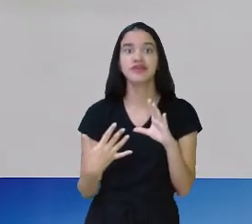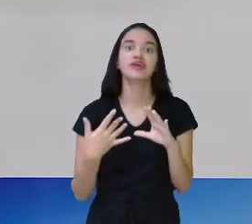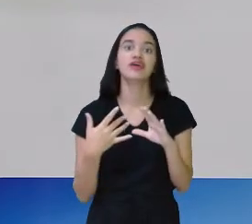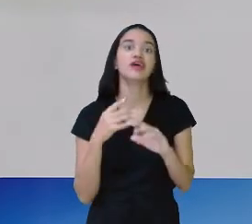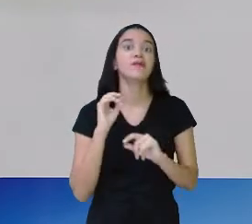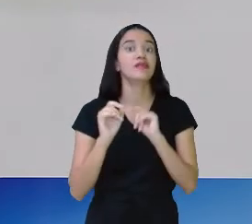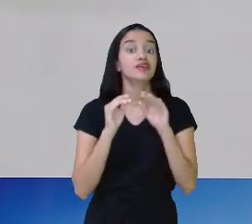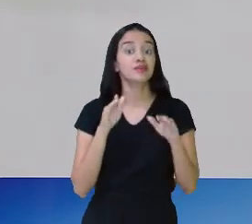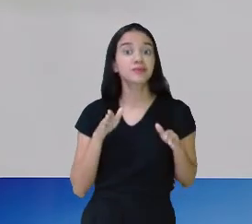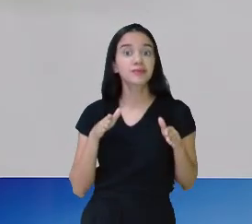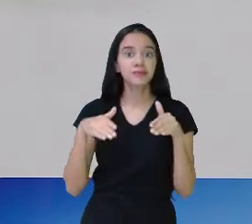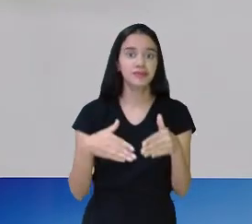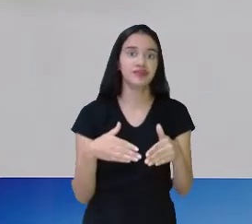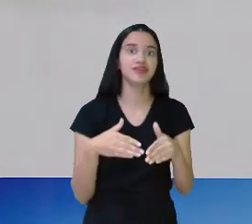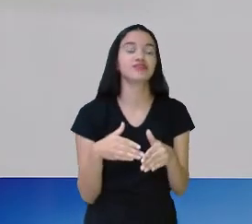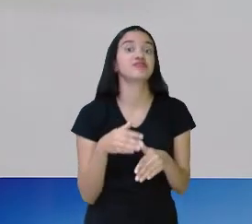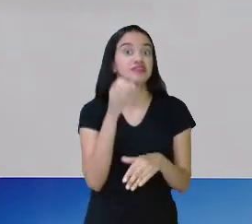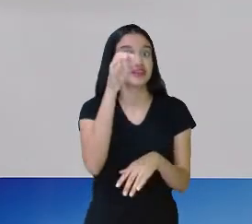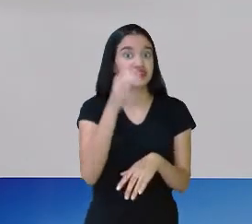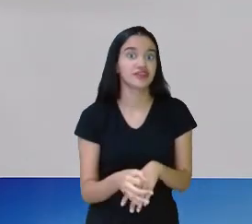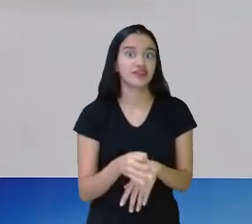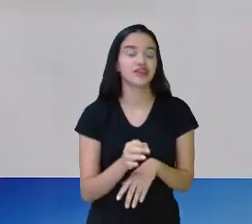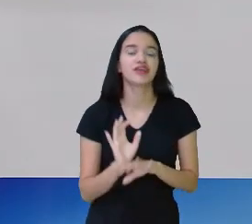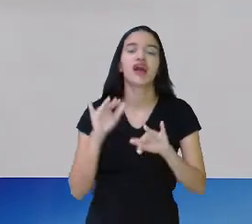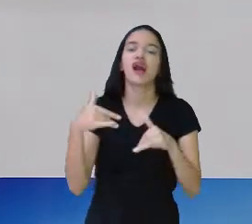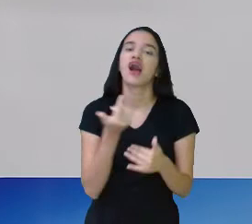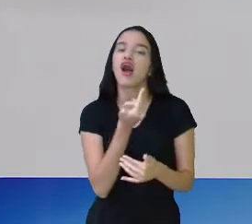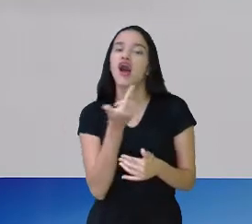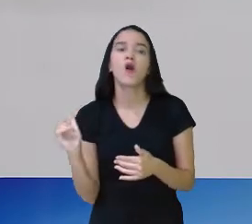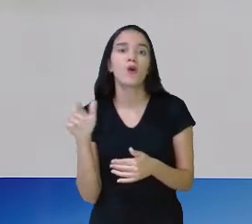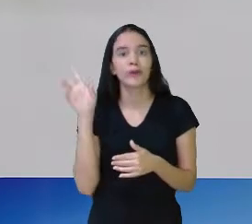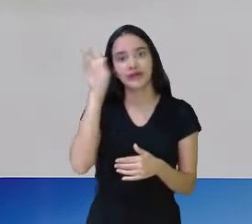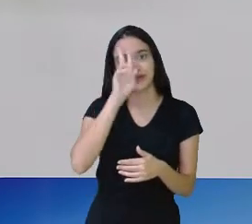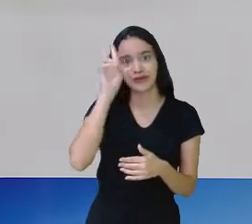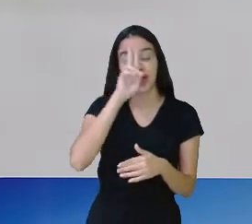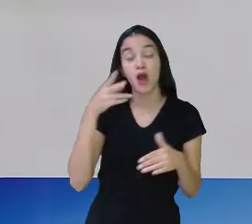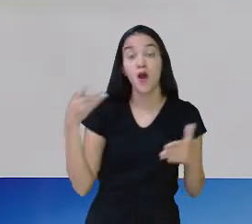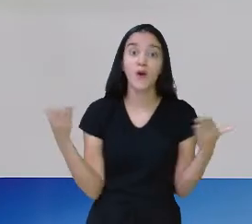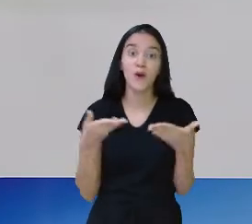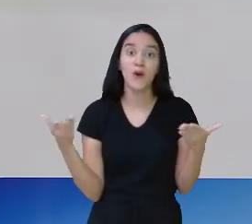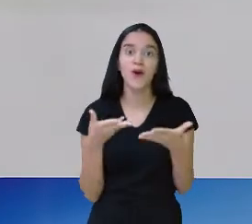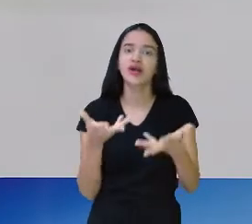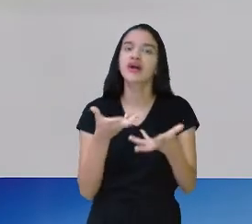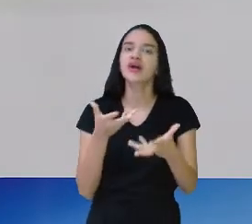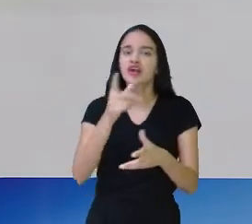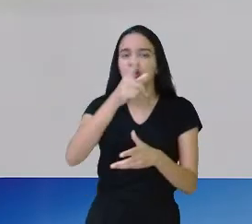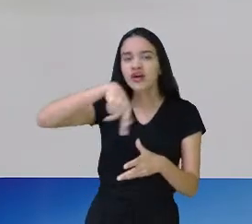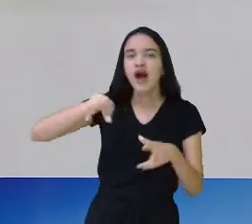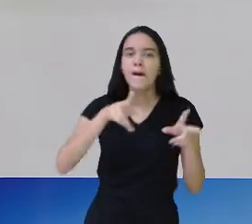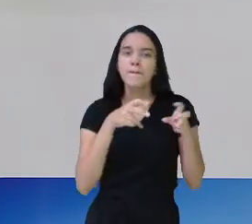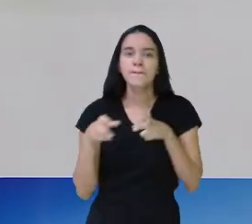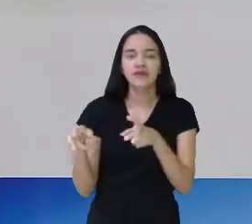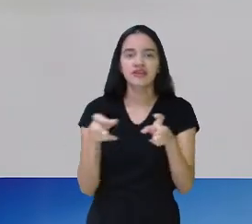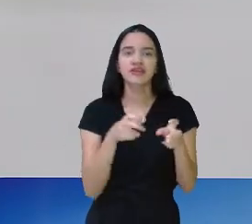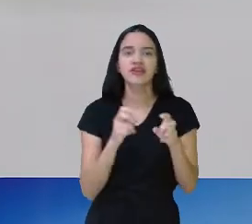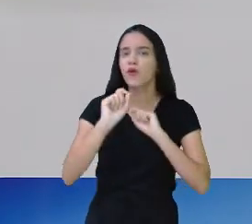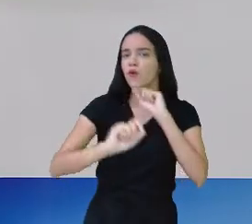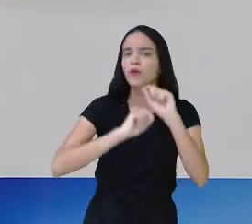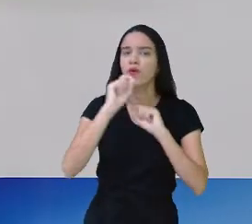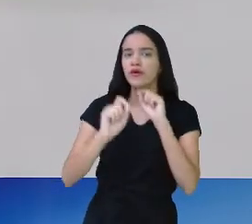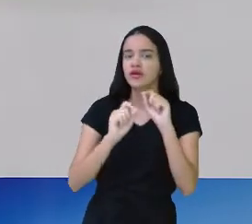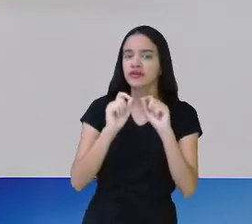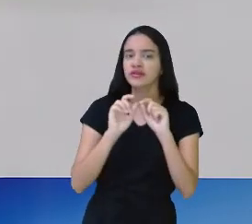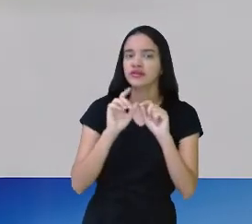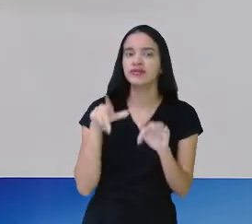características específicas, os polígonos, certo? Isso é outra história. Hoje eu quero que vocês percebam